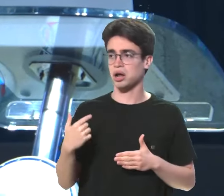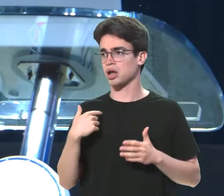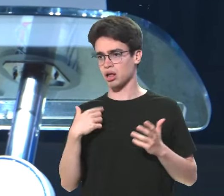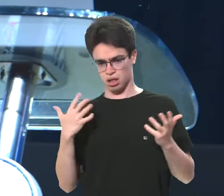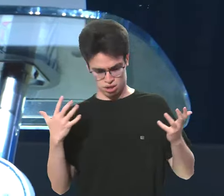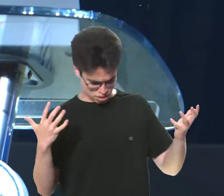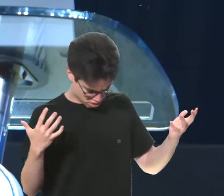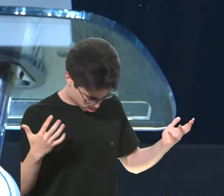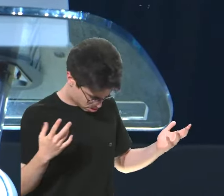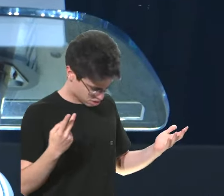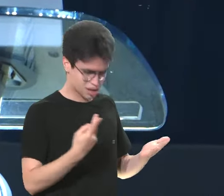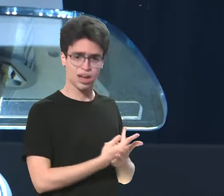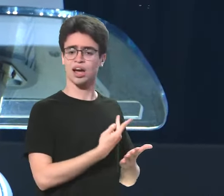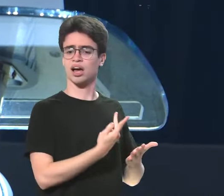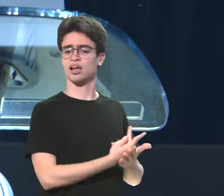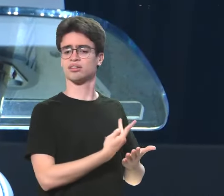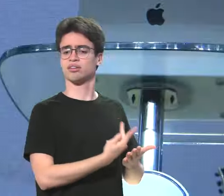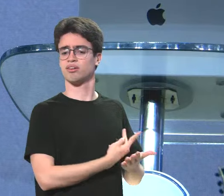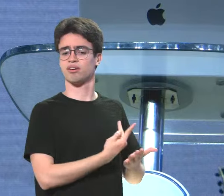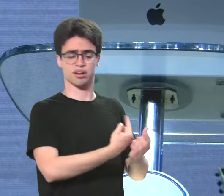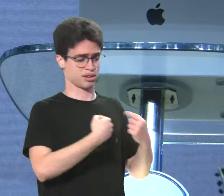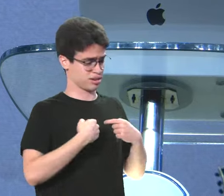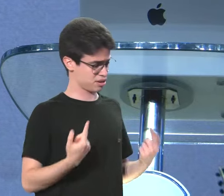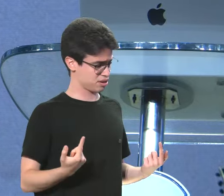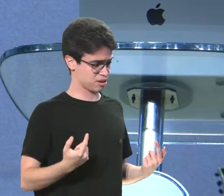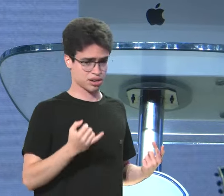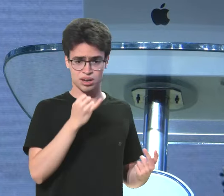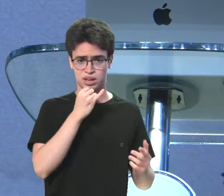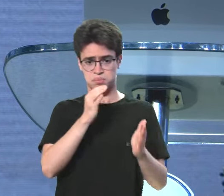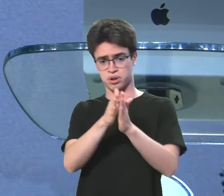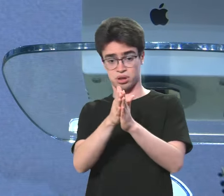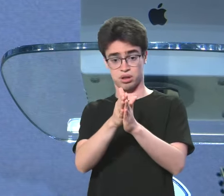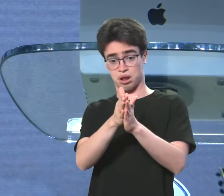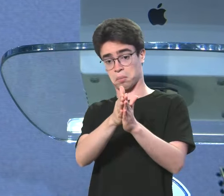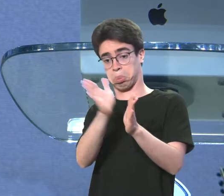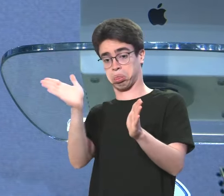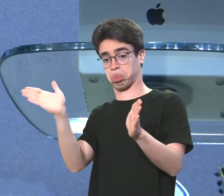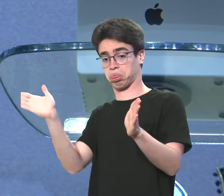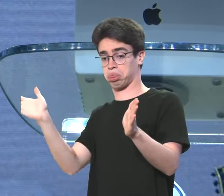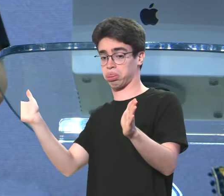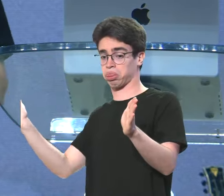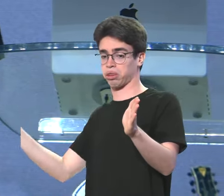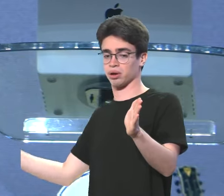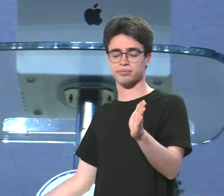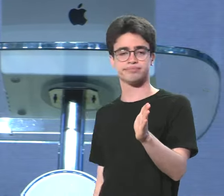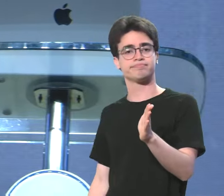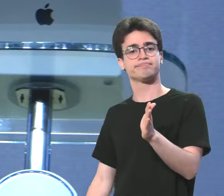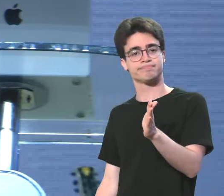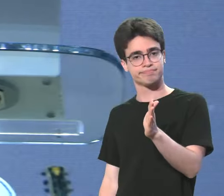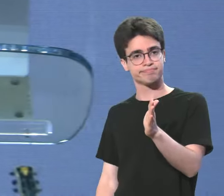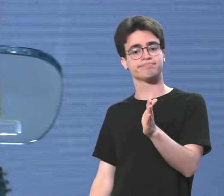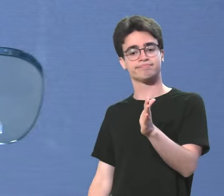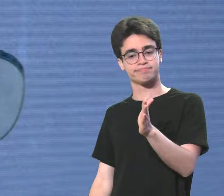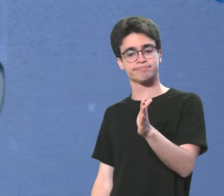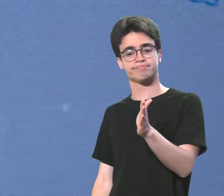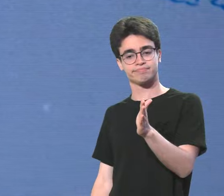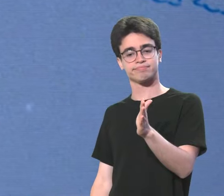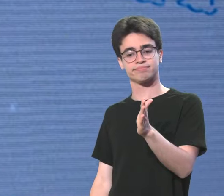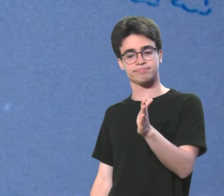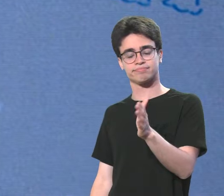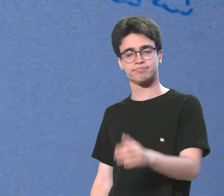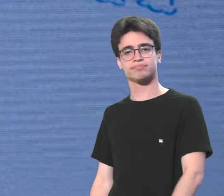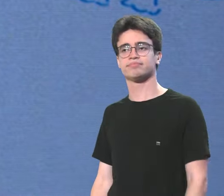tá errado você tá indo exatamente ao contrário de para onde você quer ir